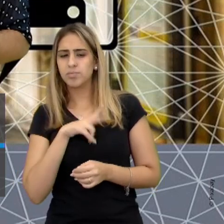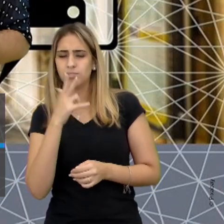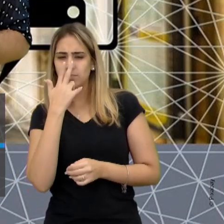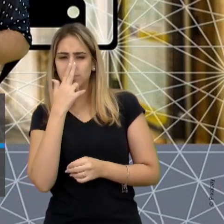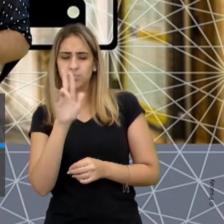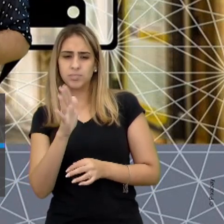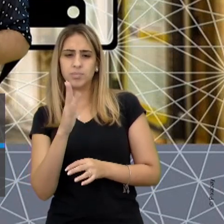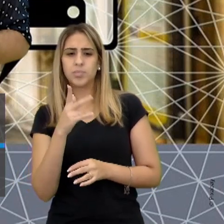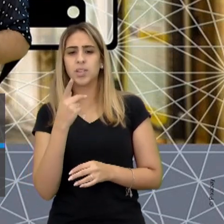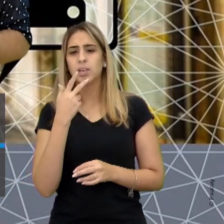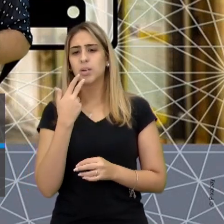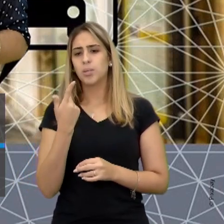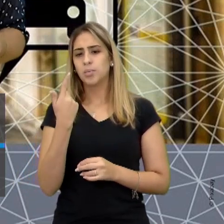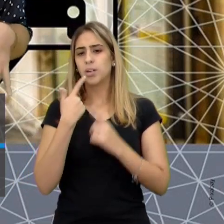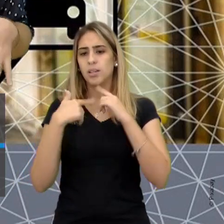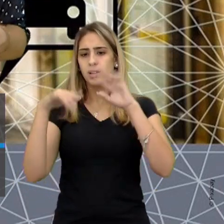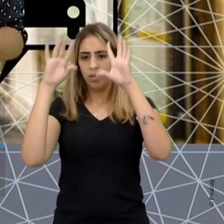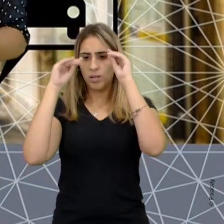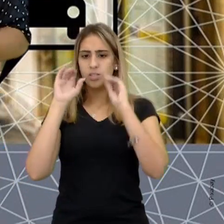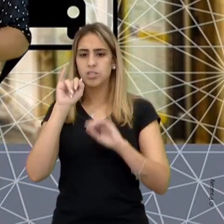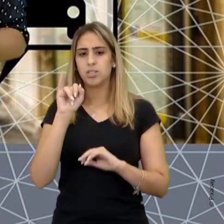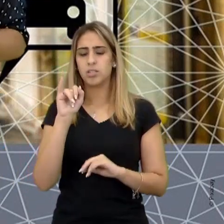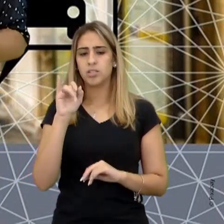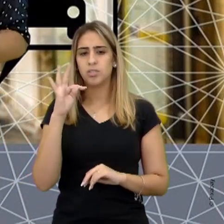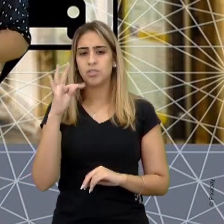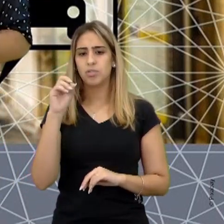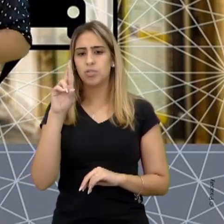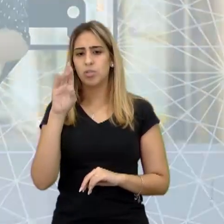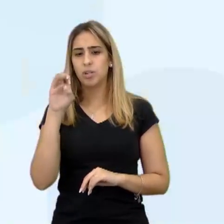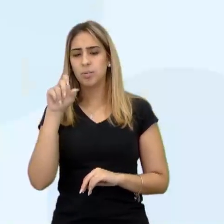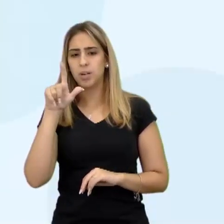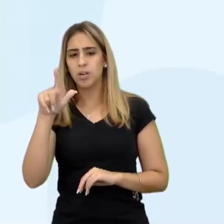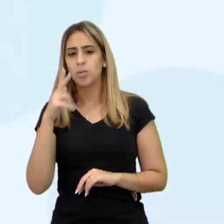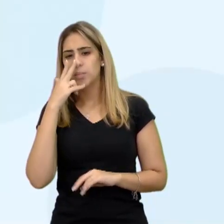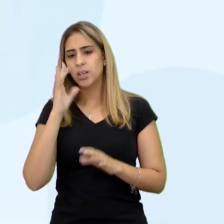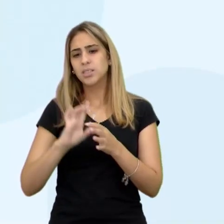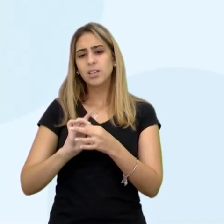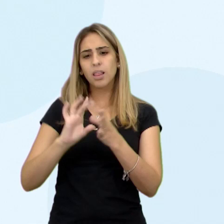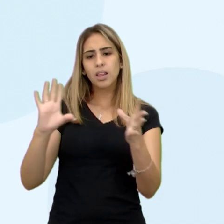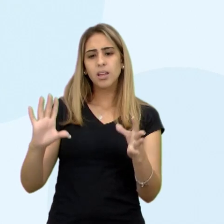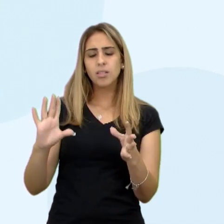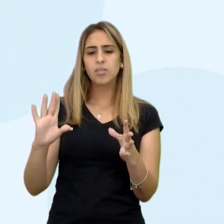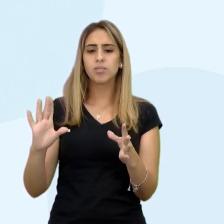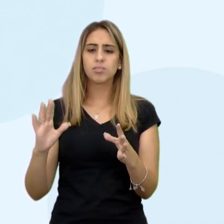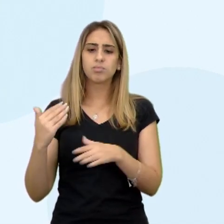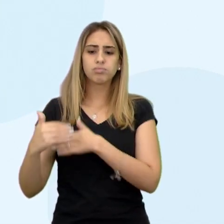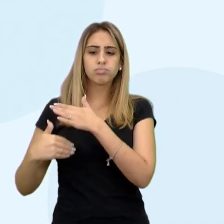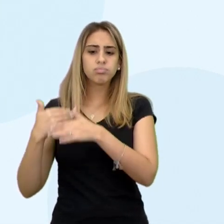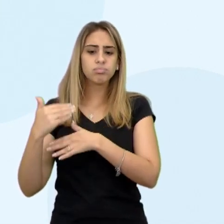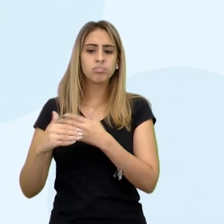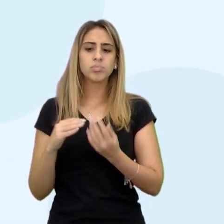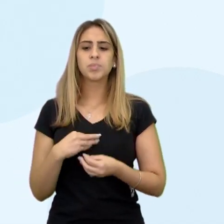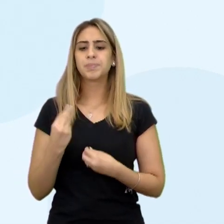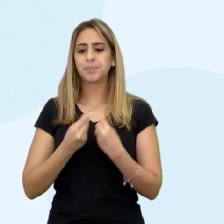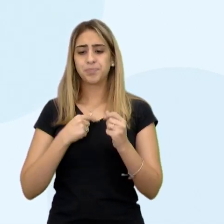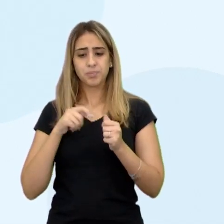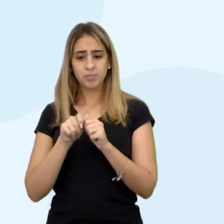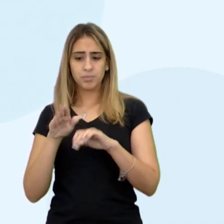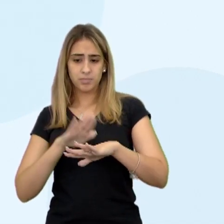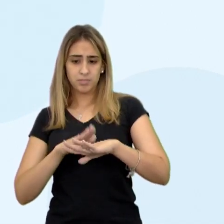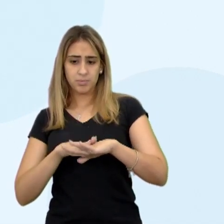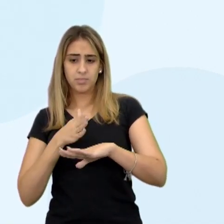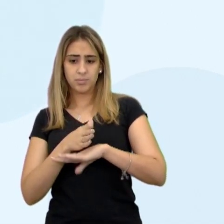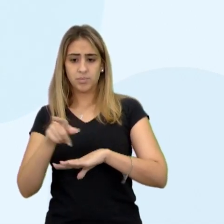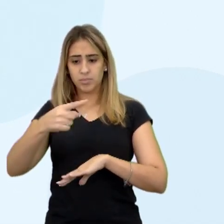uma linguagem informal, né? Os traços são mais livres, mas eu não sei se eu estou indo pelo caminho certo. Então, assim, como eu estou fazendo a parte de vocês,